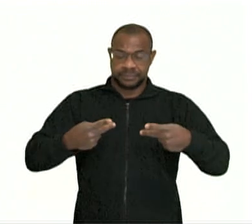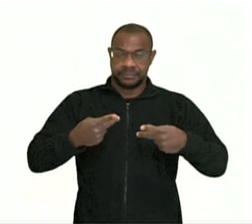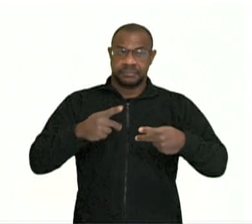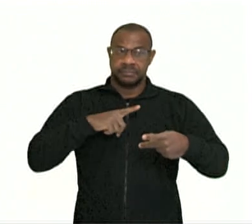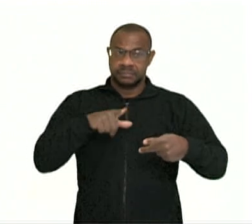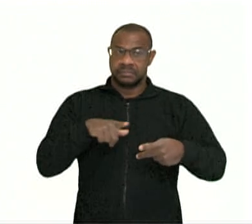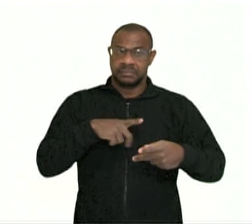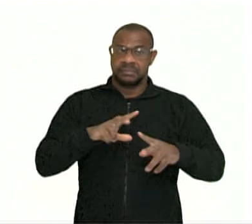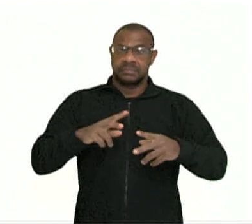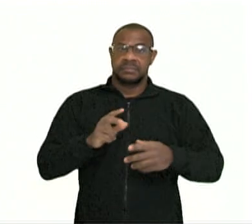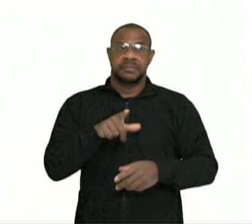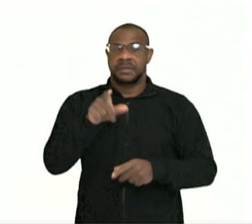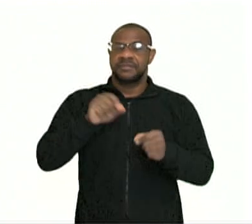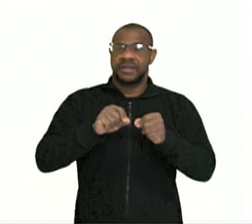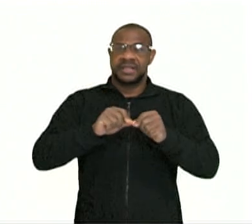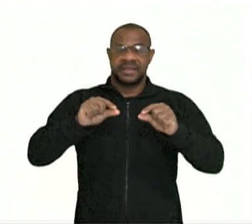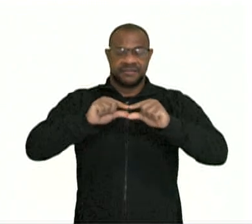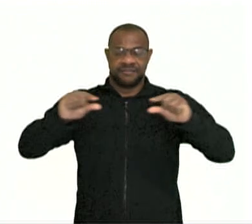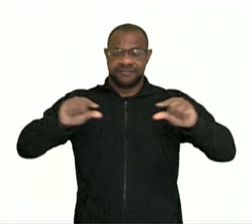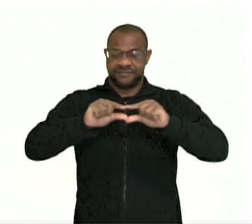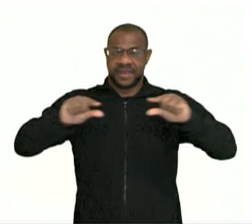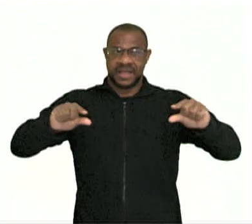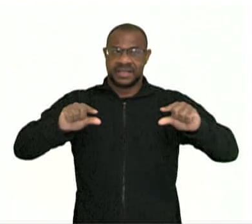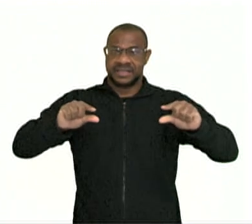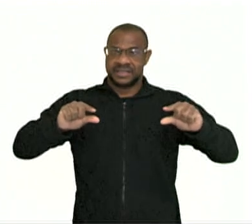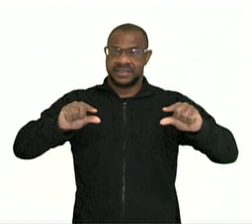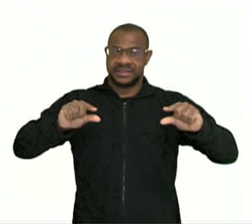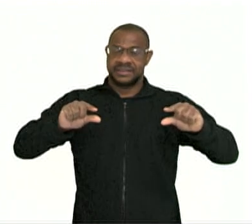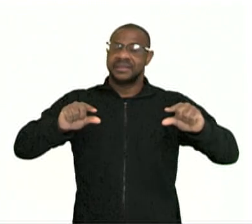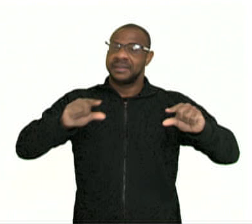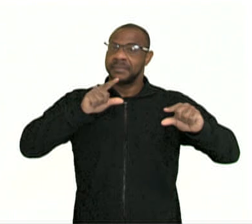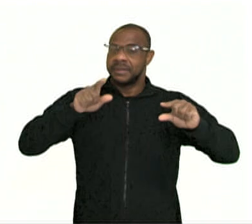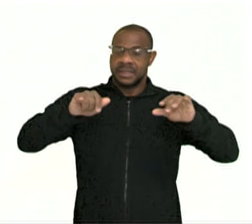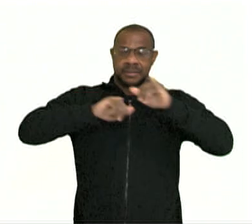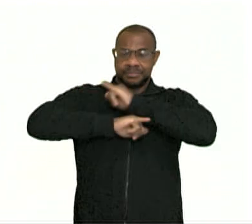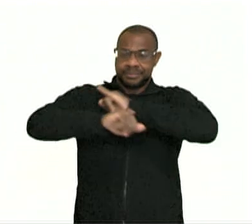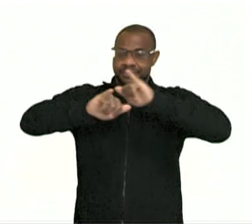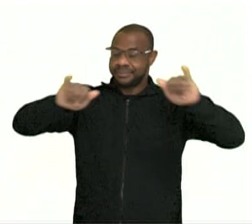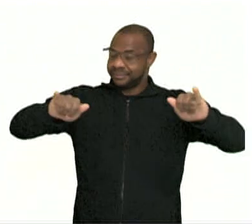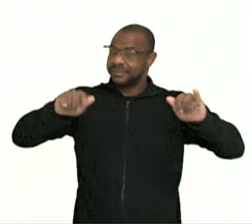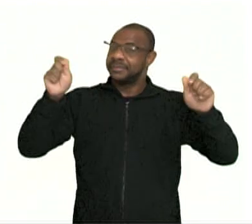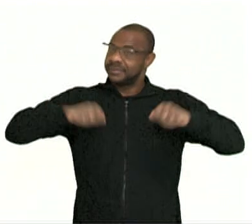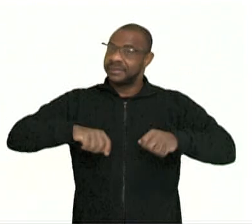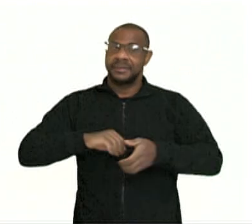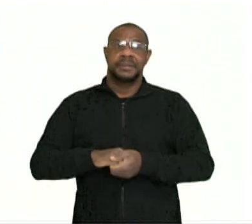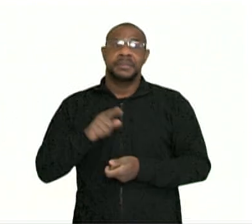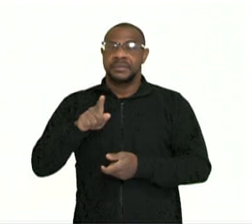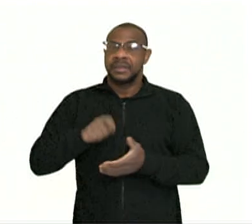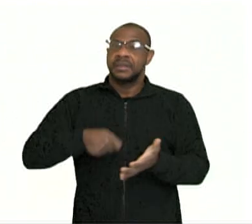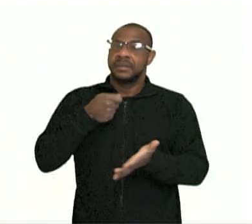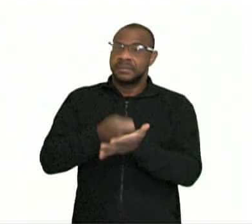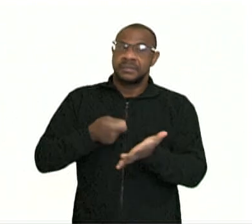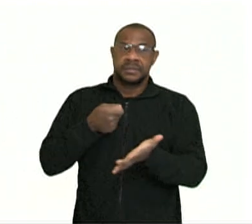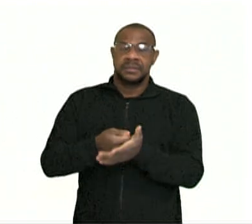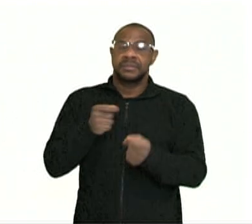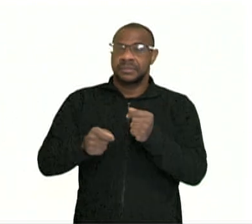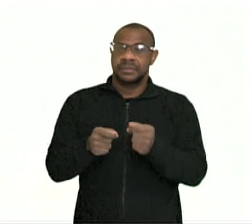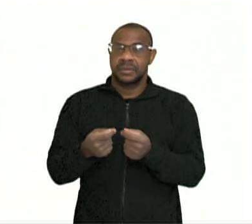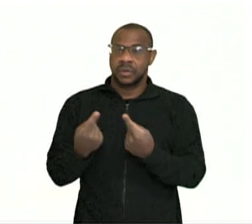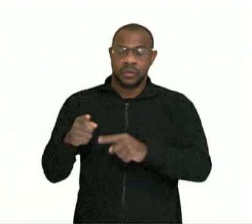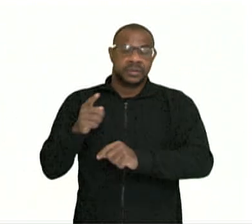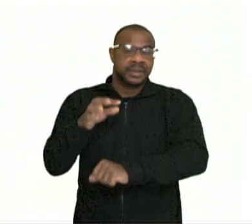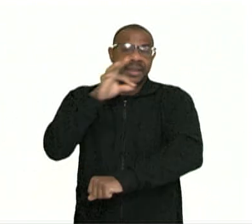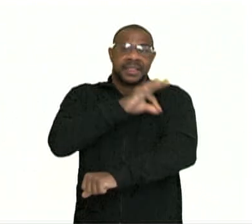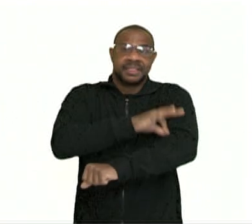para você fazer uma frase de sensibilização para que as pessoas se empenhem mais na luta contra a dengue. Que tal